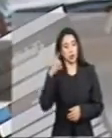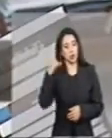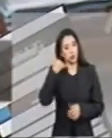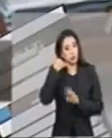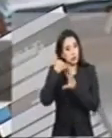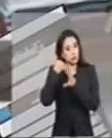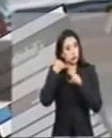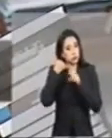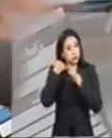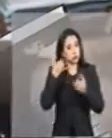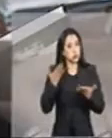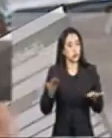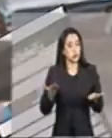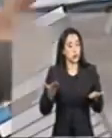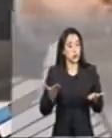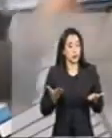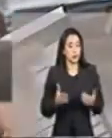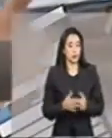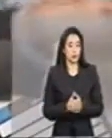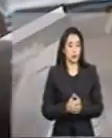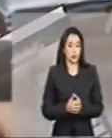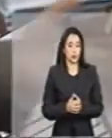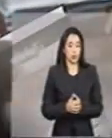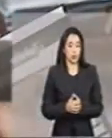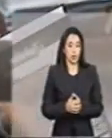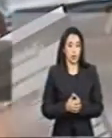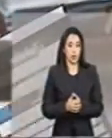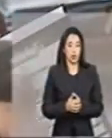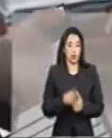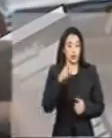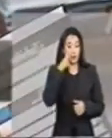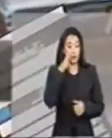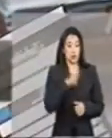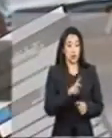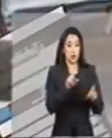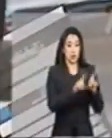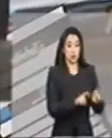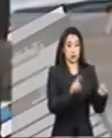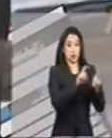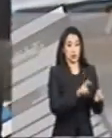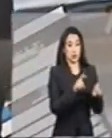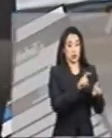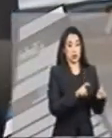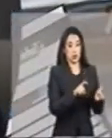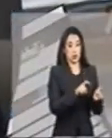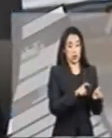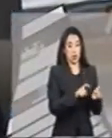para definir se há existência ou não de aparelhos nos ambientes em que trabalham,